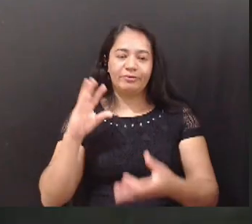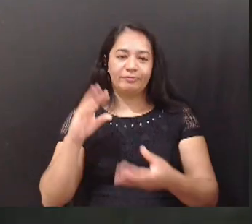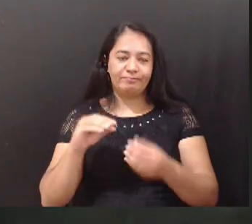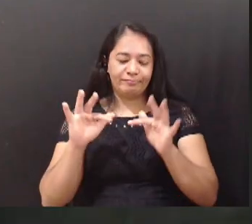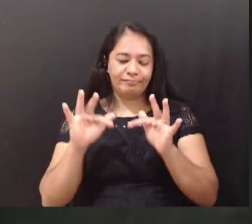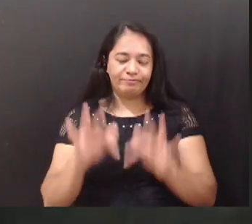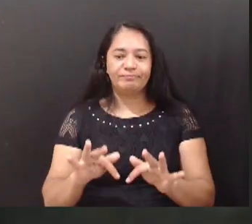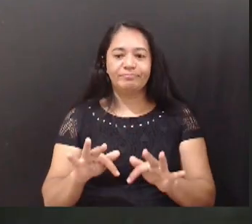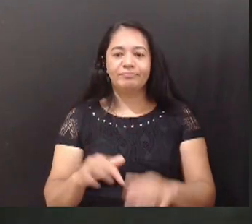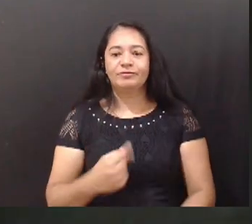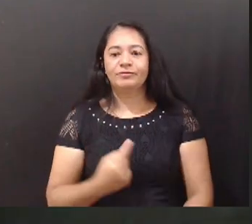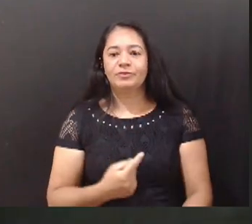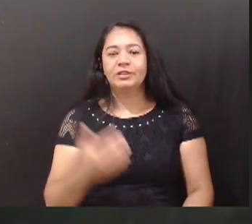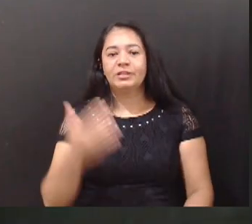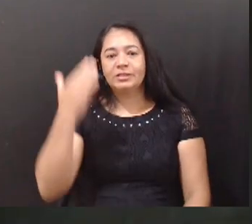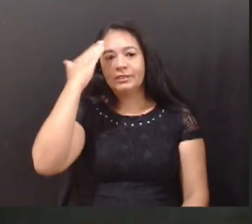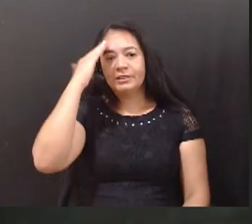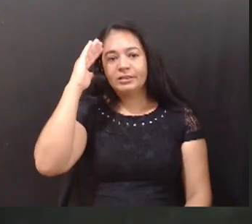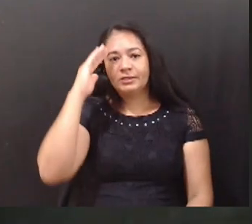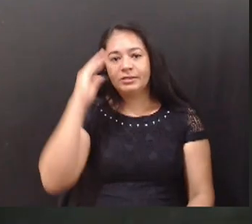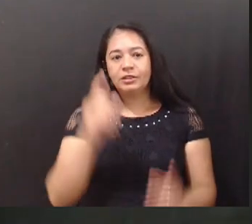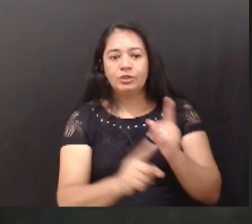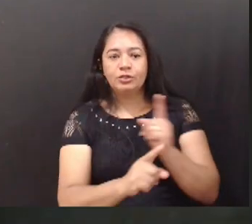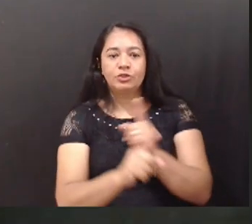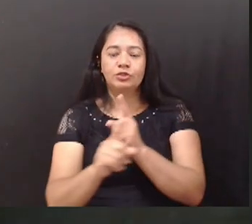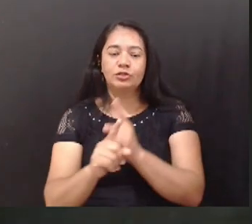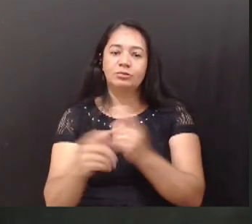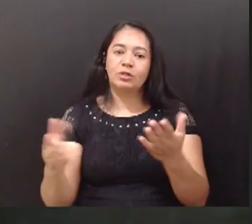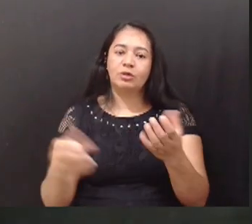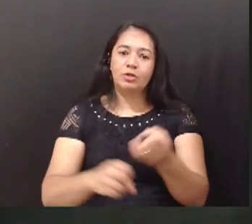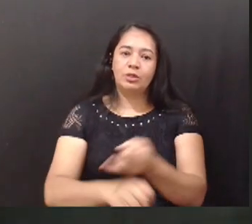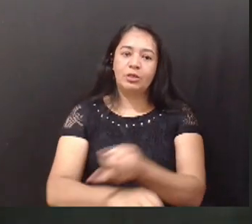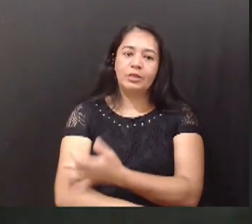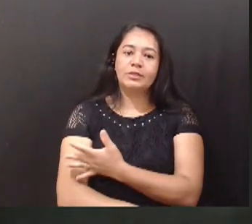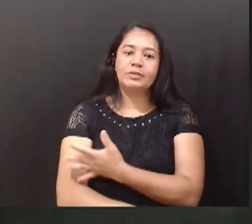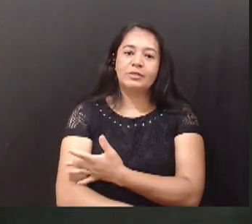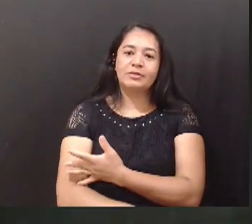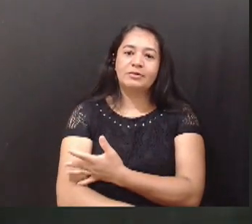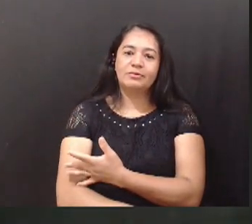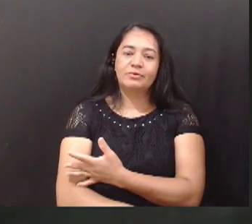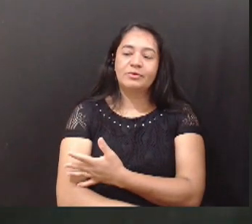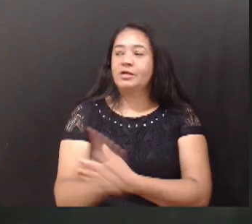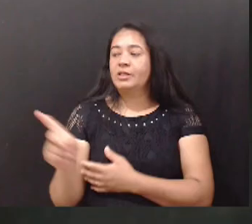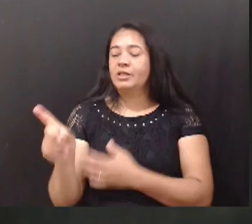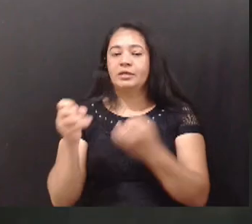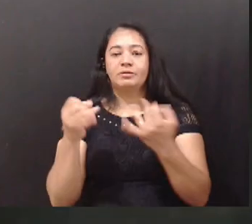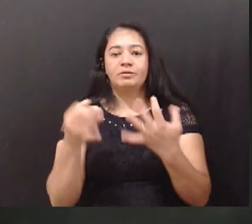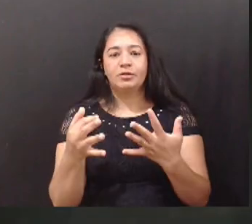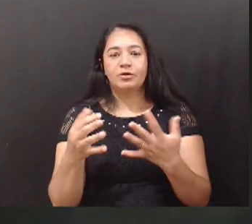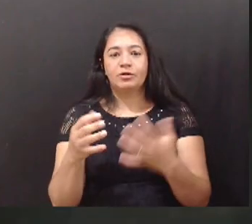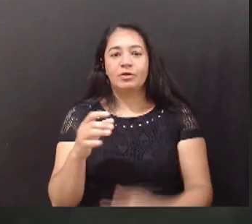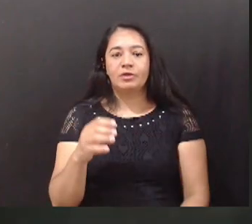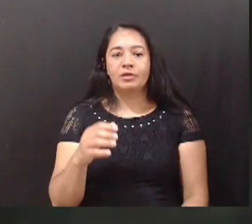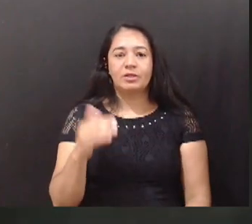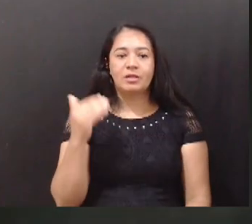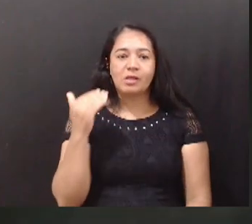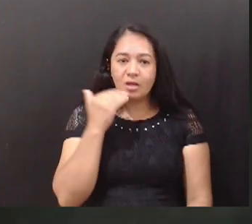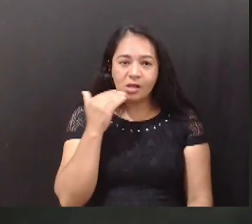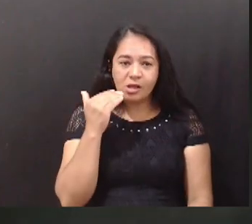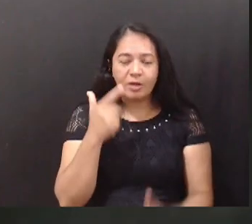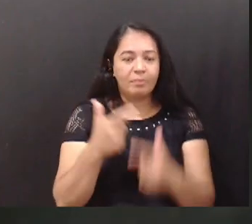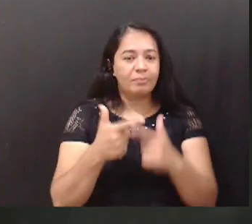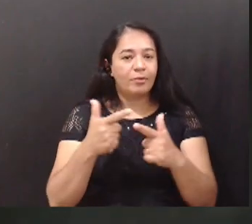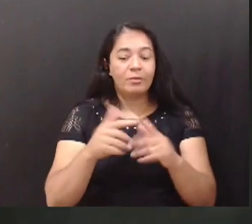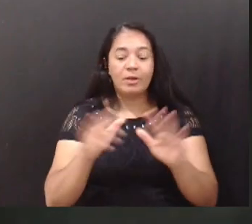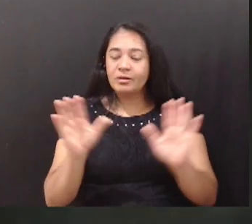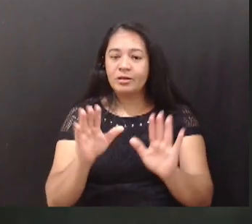está entendendo e está descobrindo que essas emoções que a Yara muito bem trouxe não são falhas, não são problemas, elas fazem